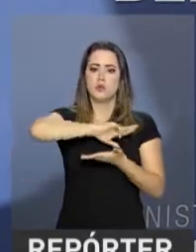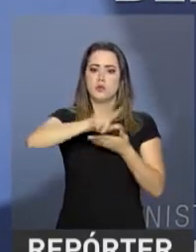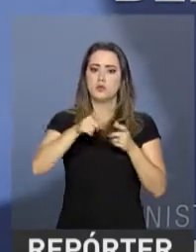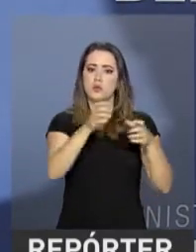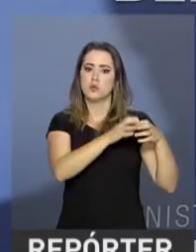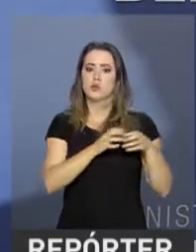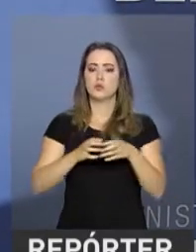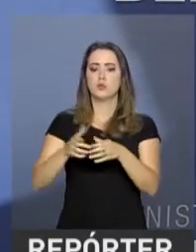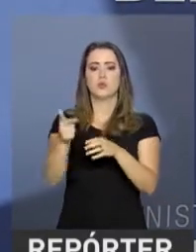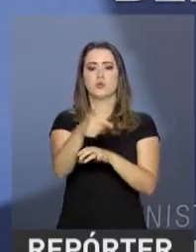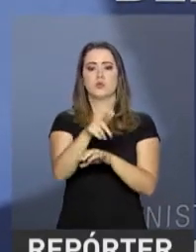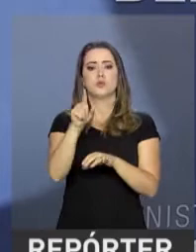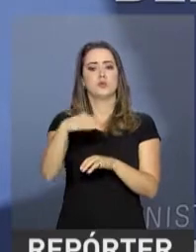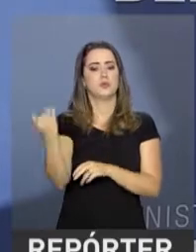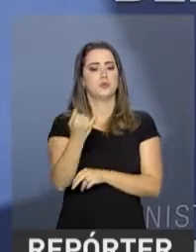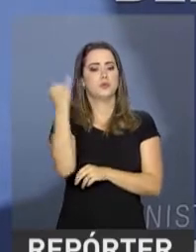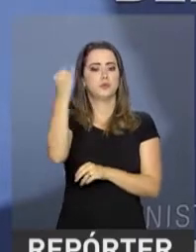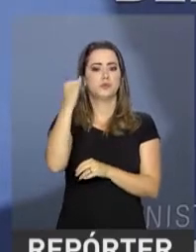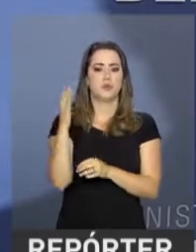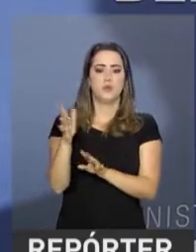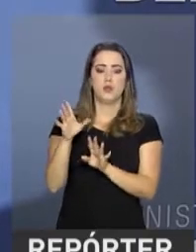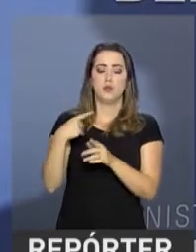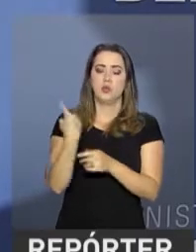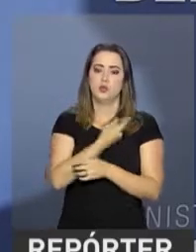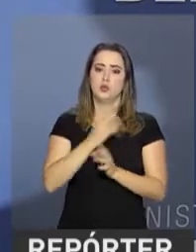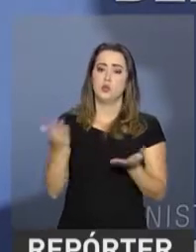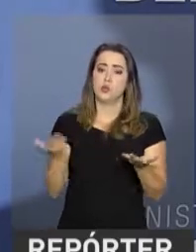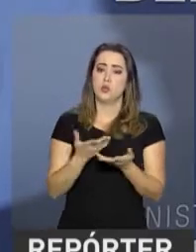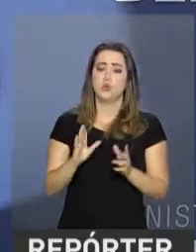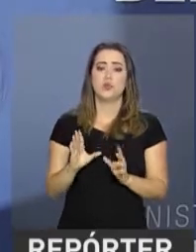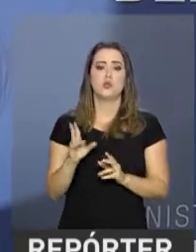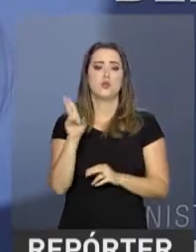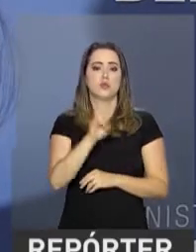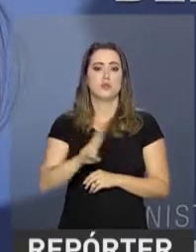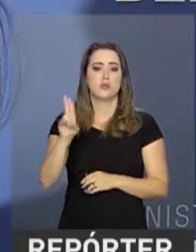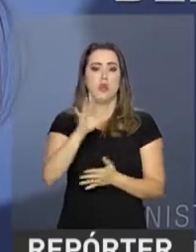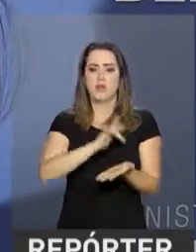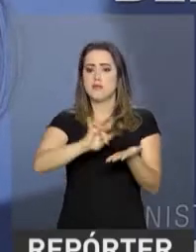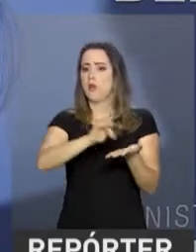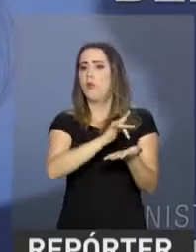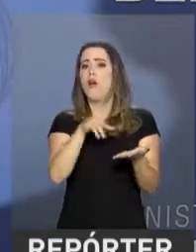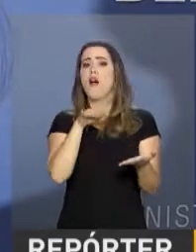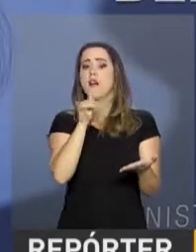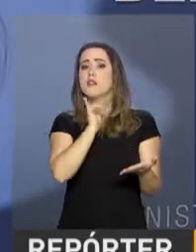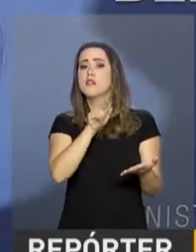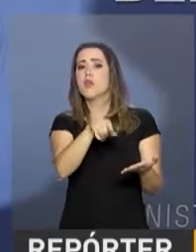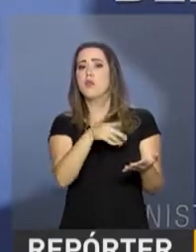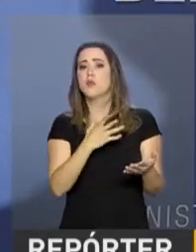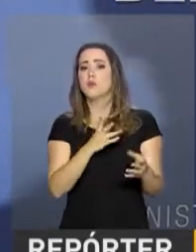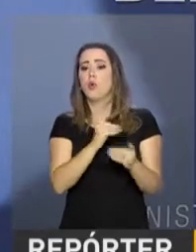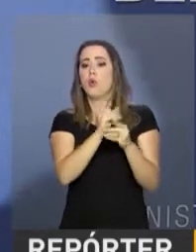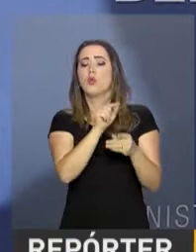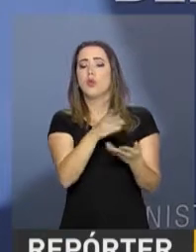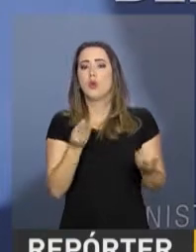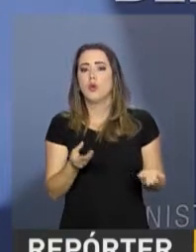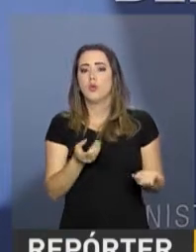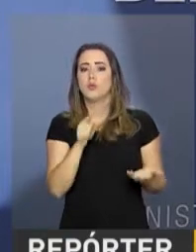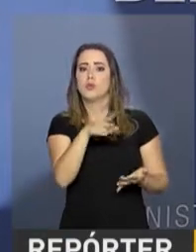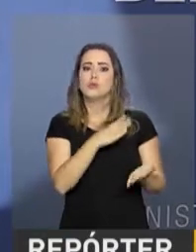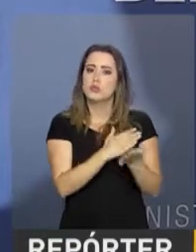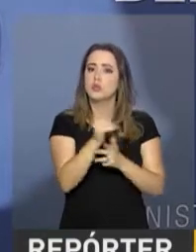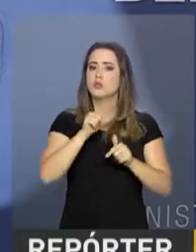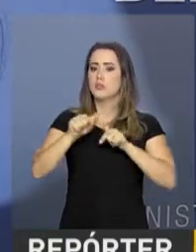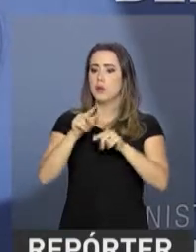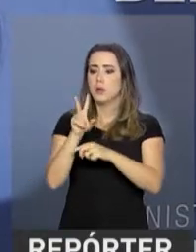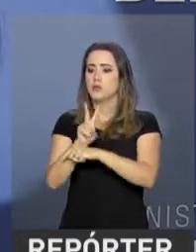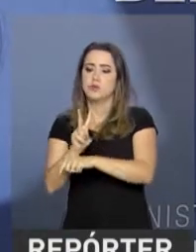outras áreas uma quantidade grande de ver nós vamos hoje celular que está usando na mão foi votar parte devido à atividade